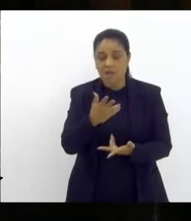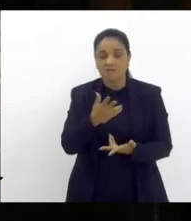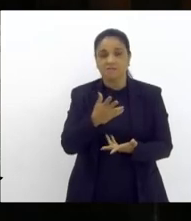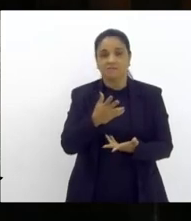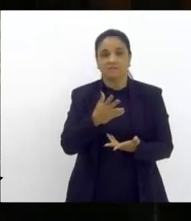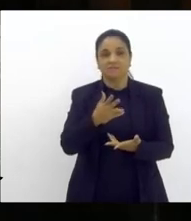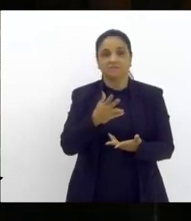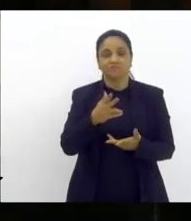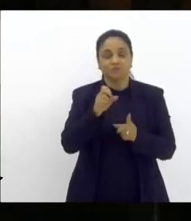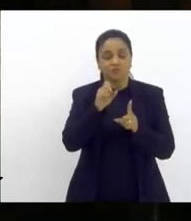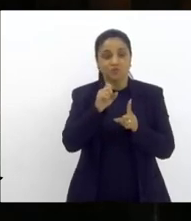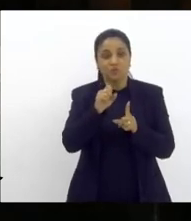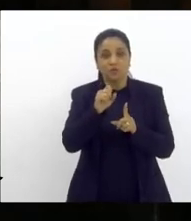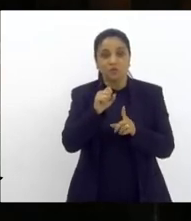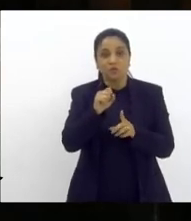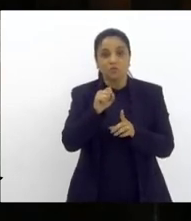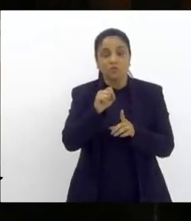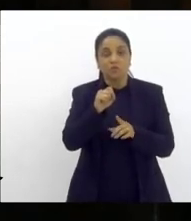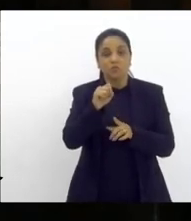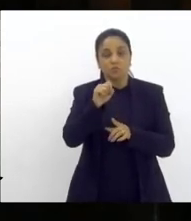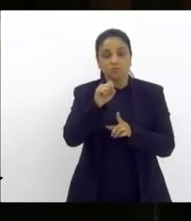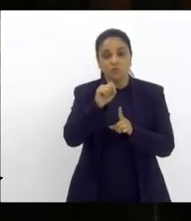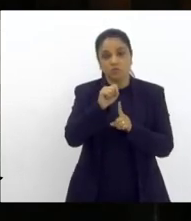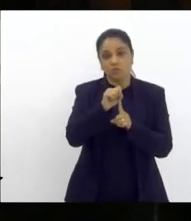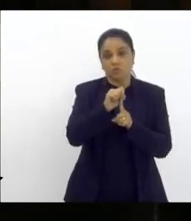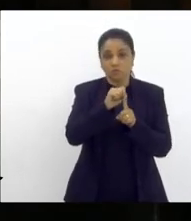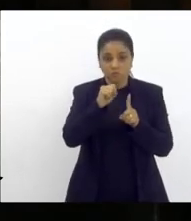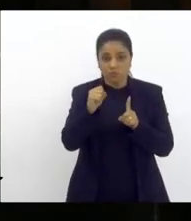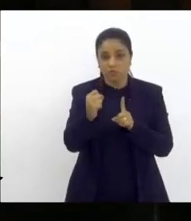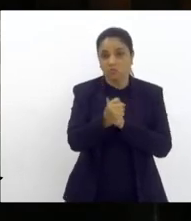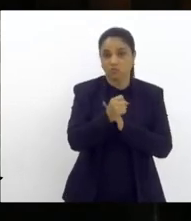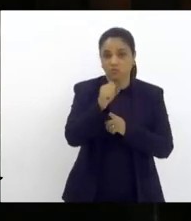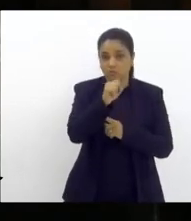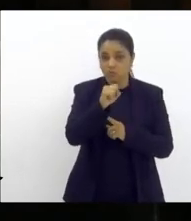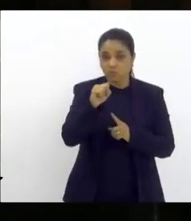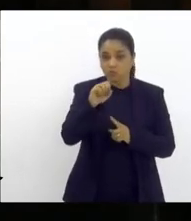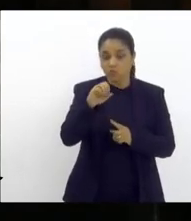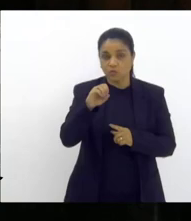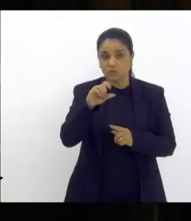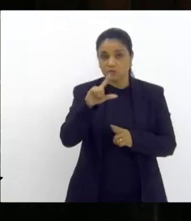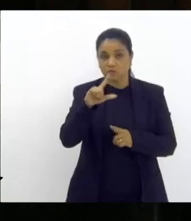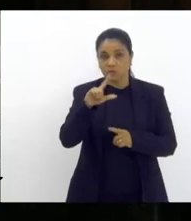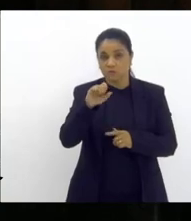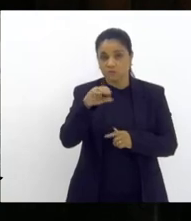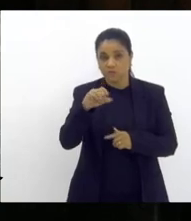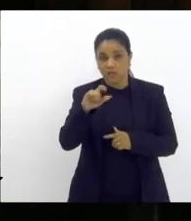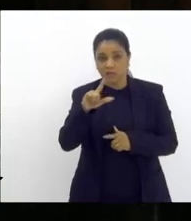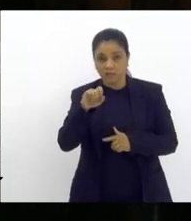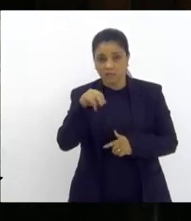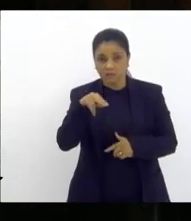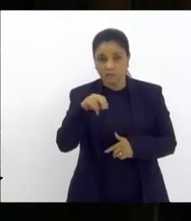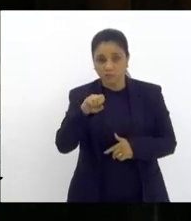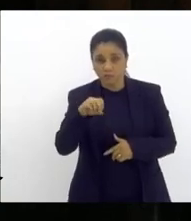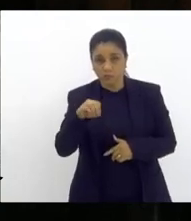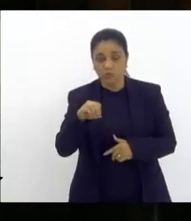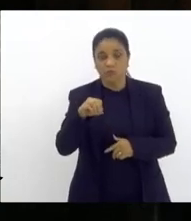o socialismo e a liberdade ao mesmo tempo